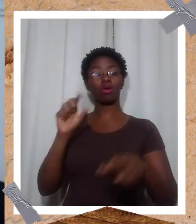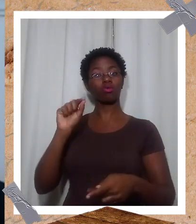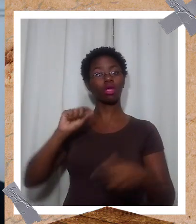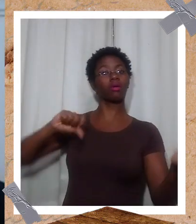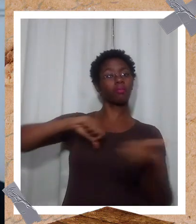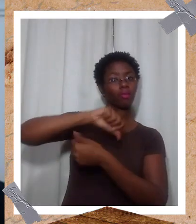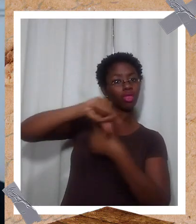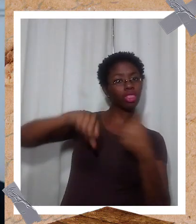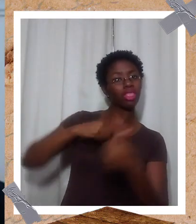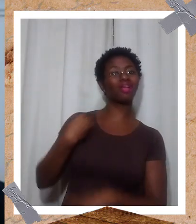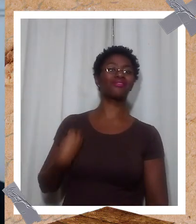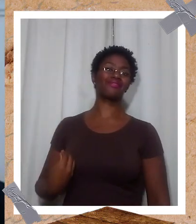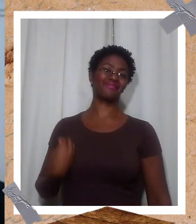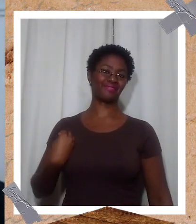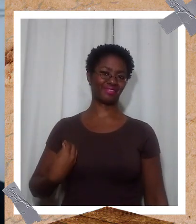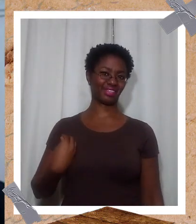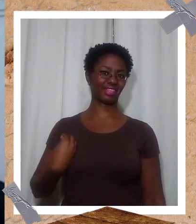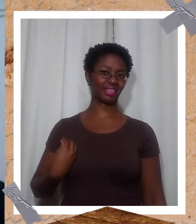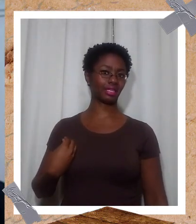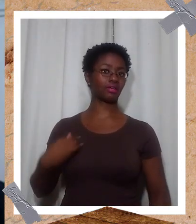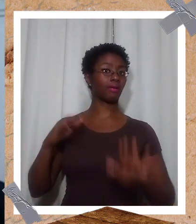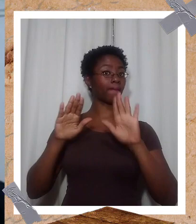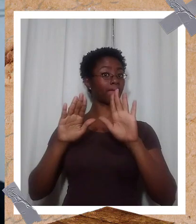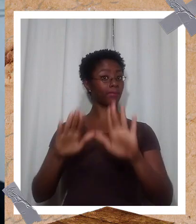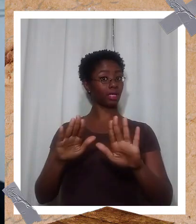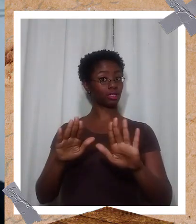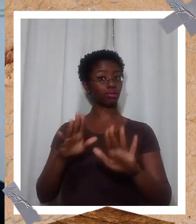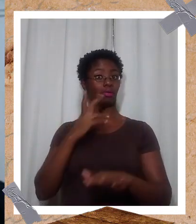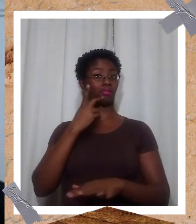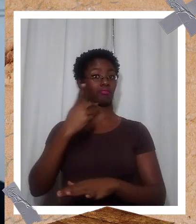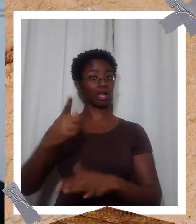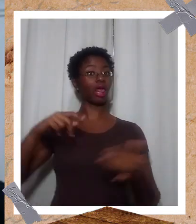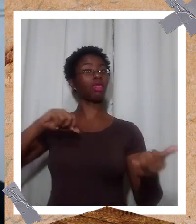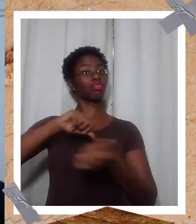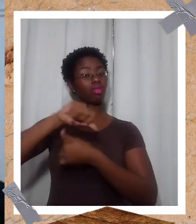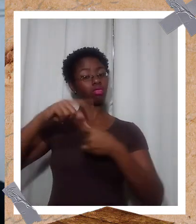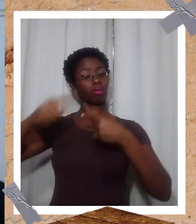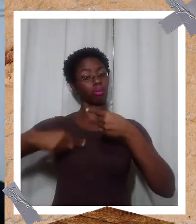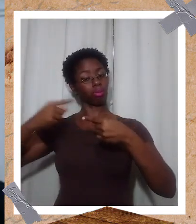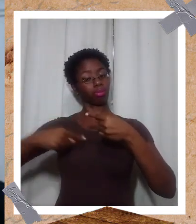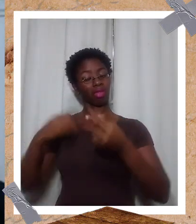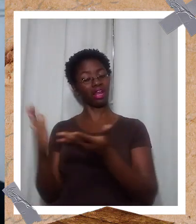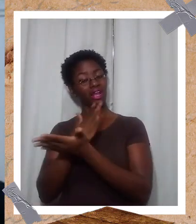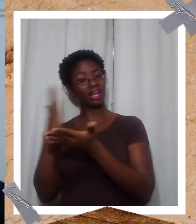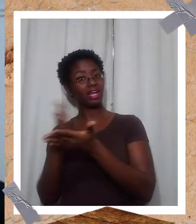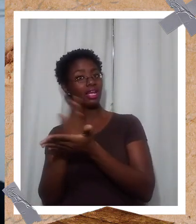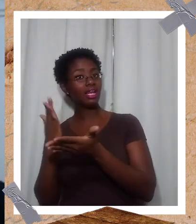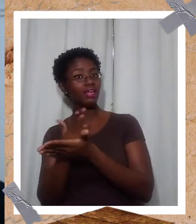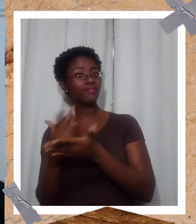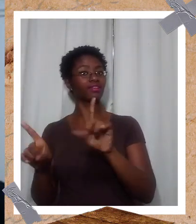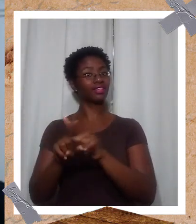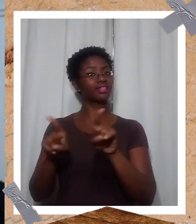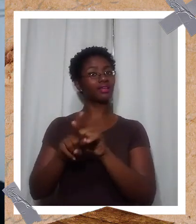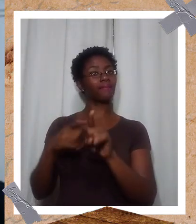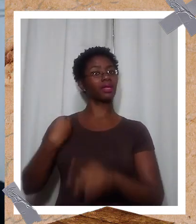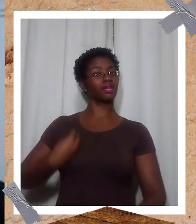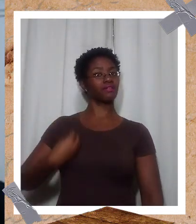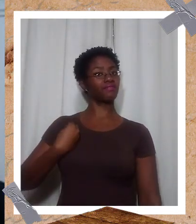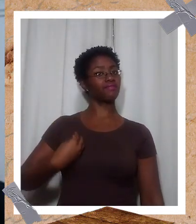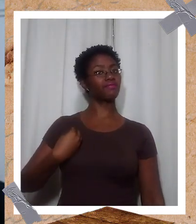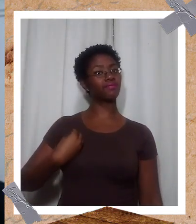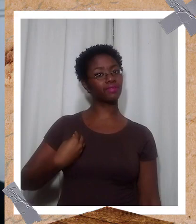Reciclando Vidas, inclusive. Mas tanto para falar de reciclar livros e reciclar